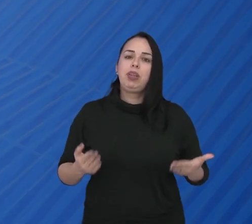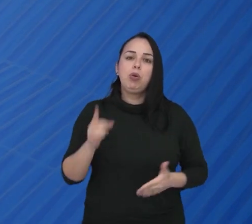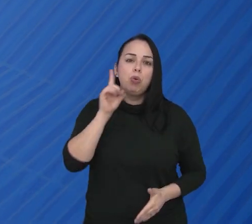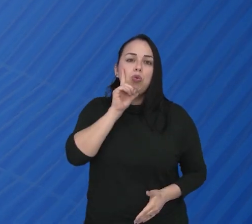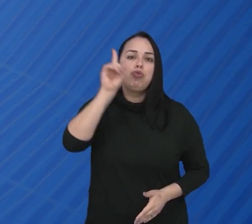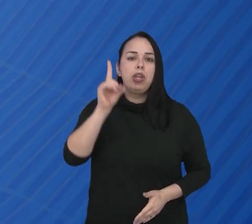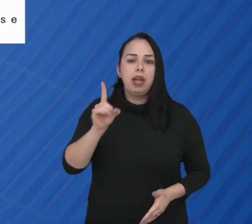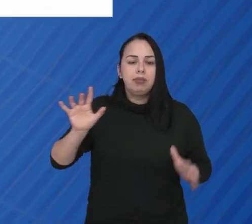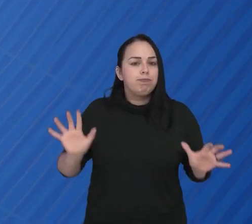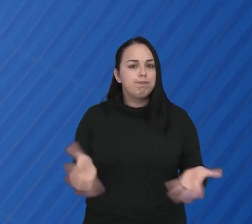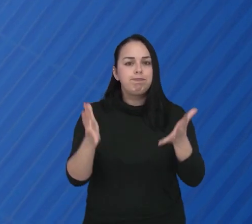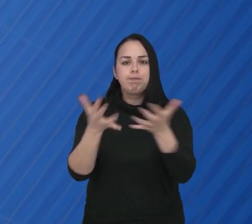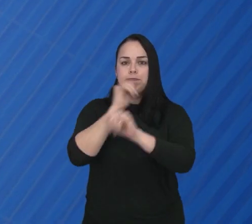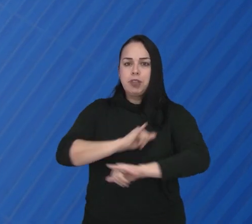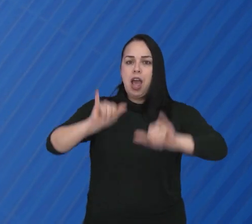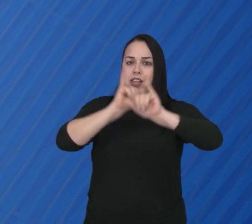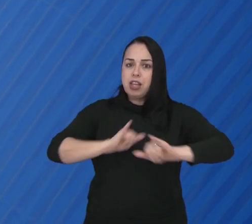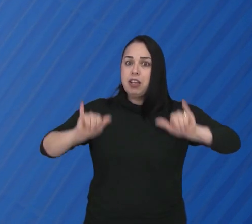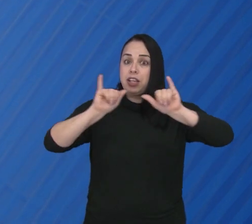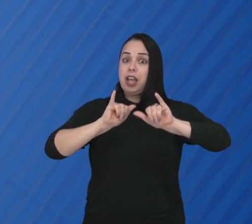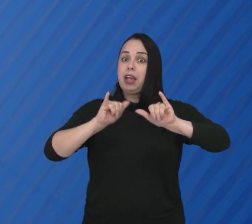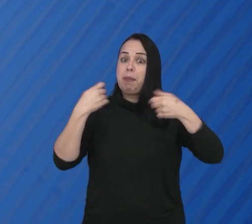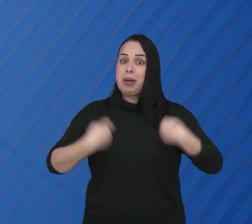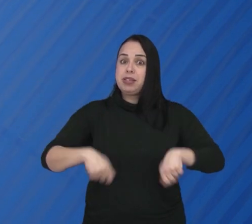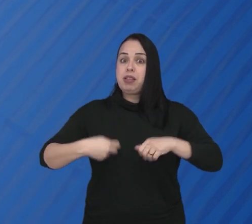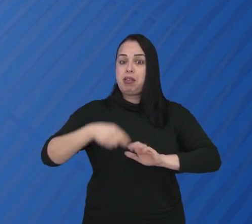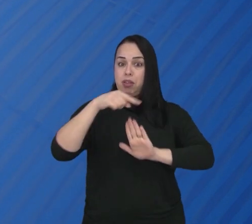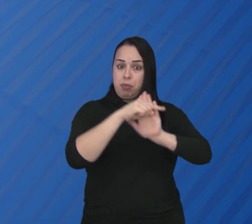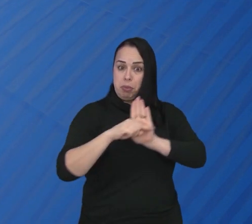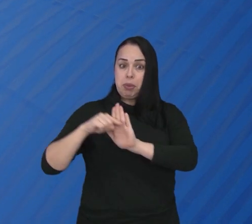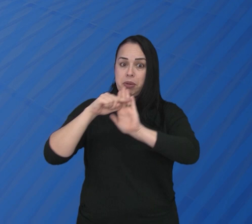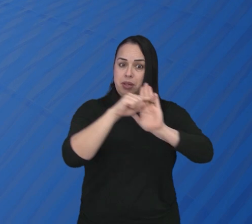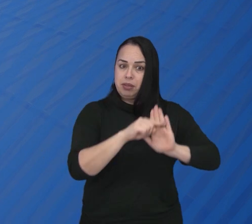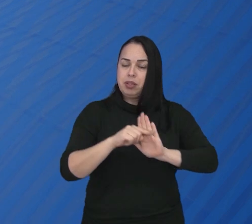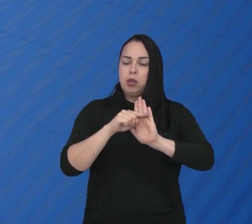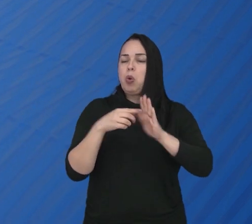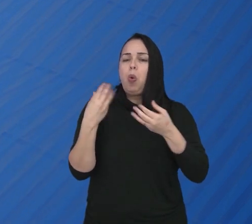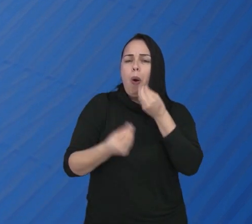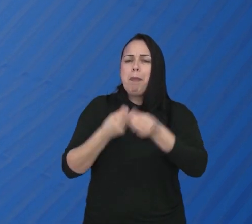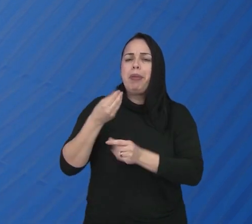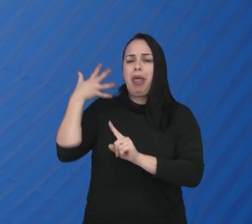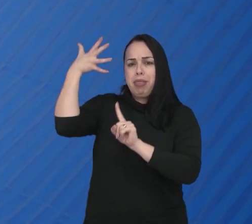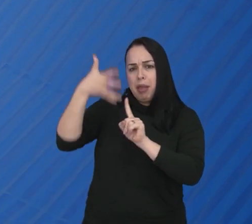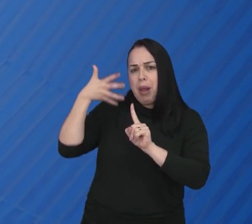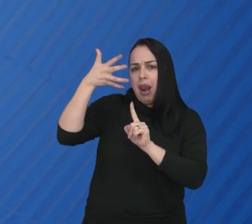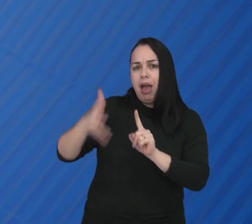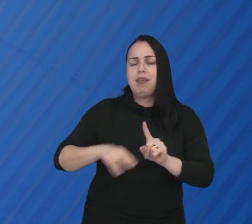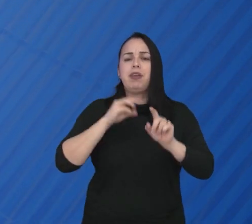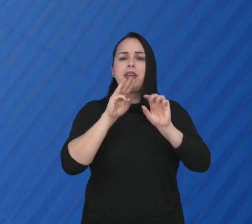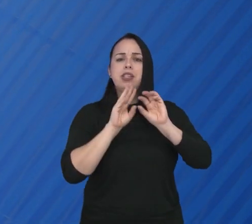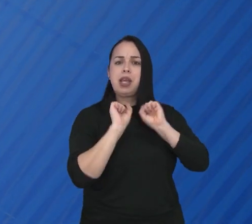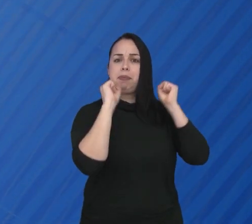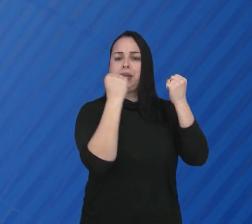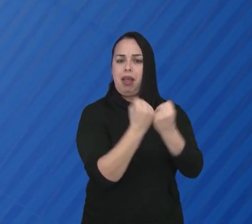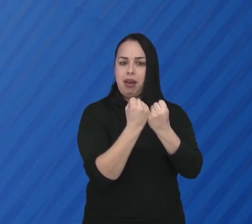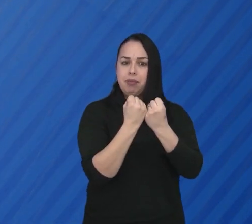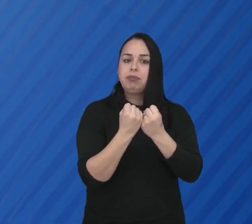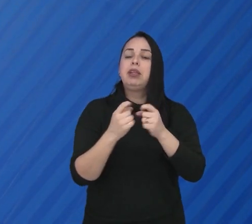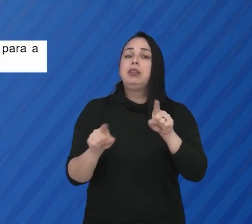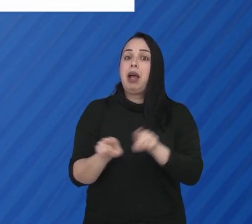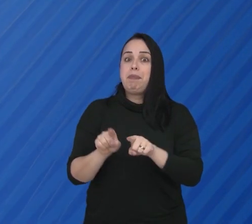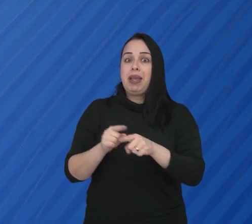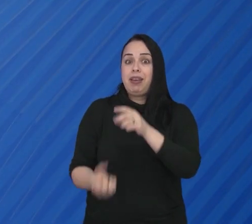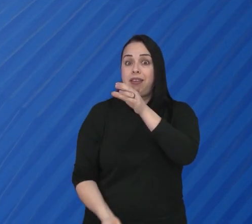com o projeto, as datas buscam promover a divulgação da pesquisa clínica por meio de seminários e